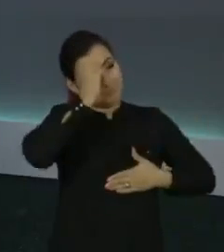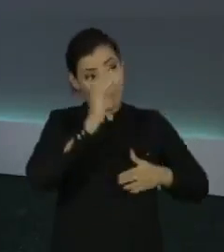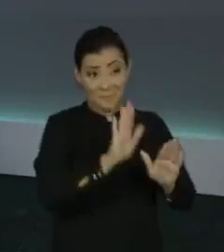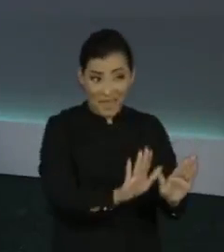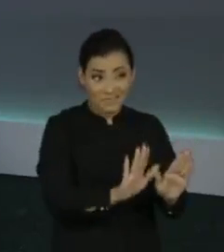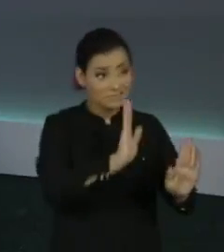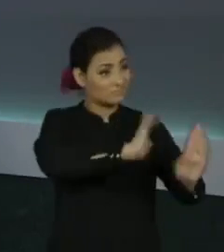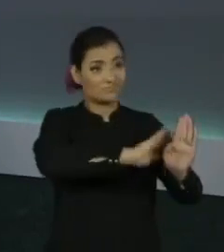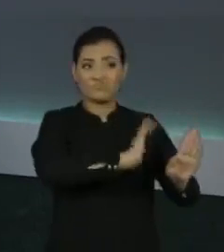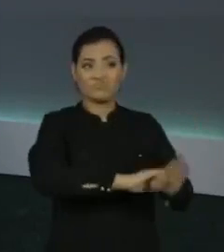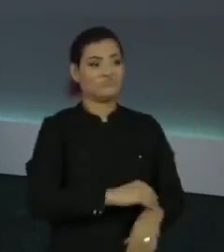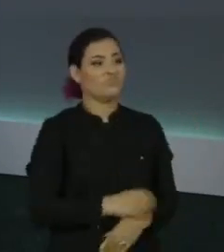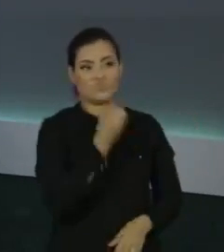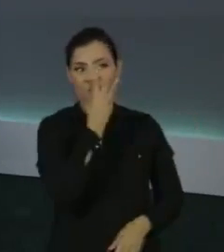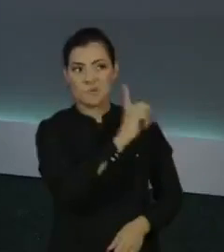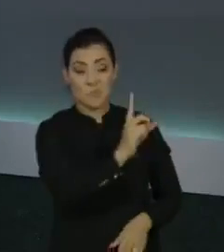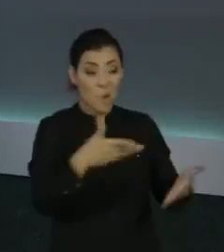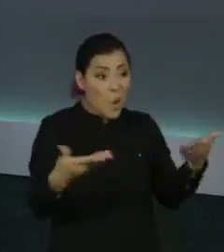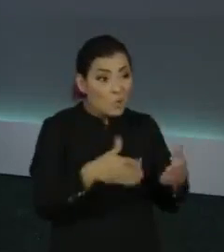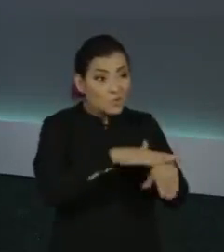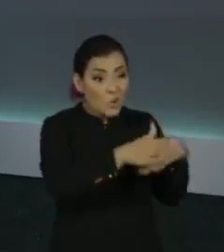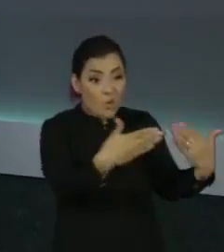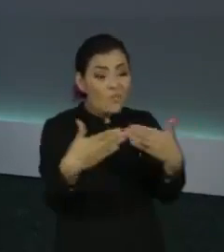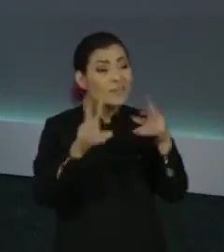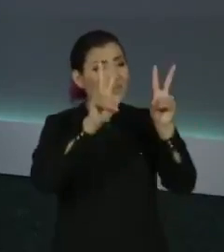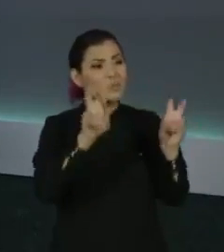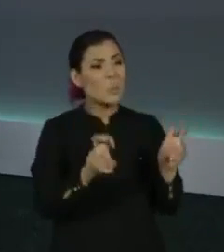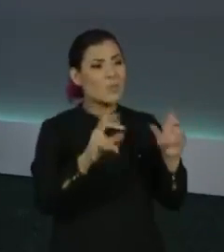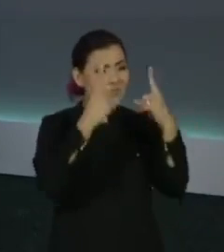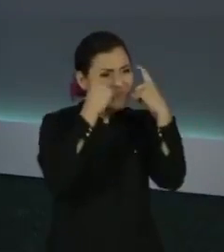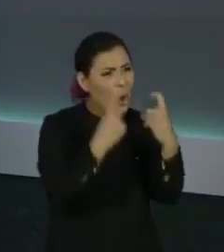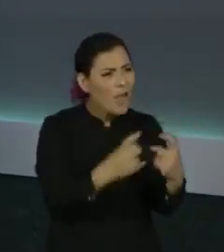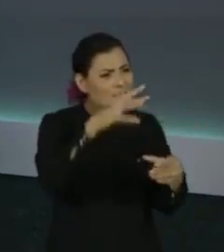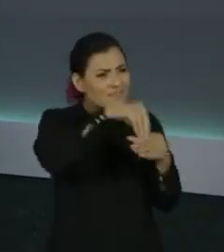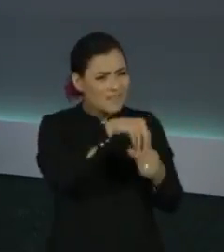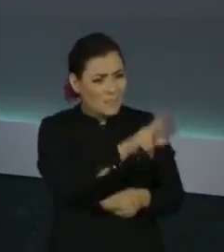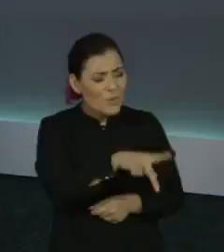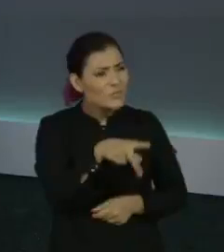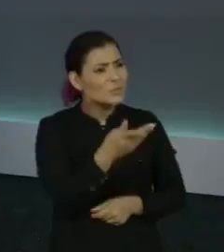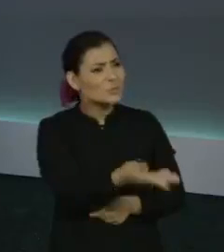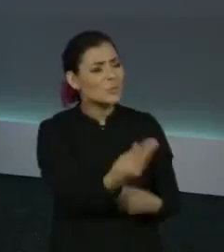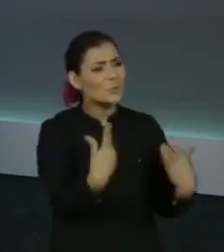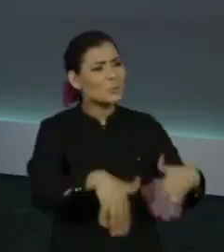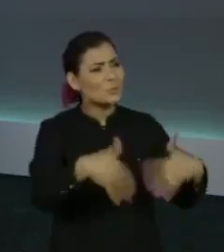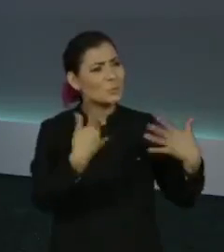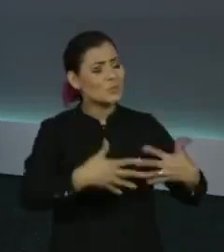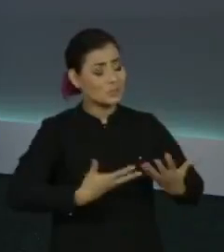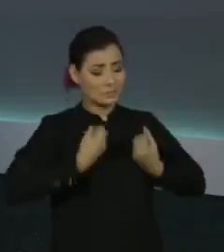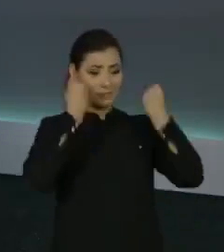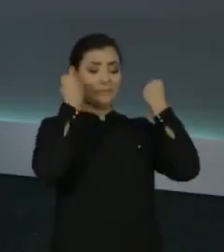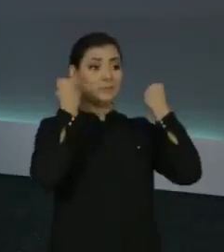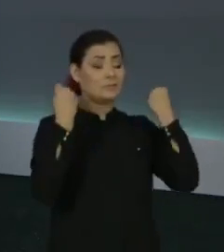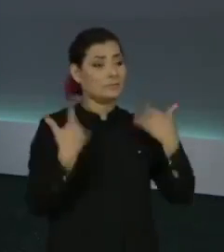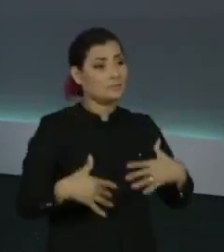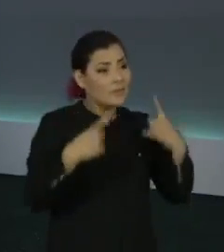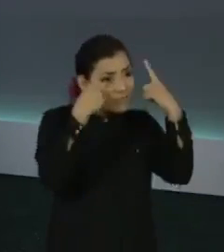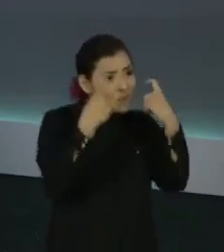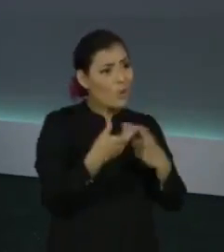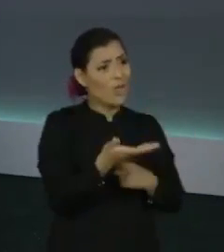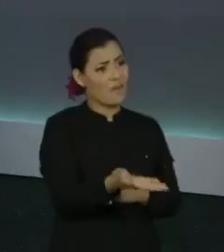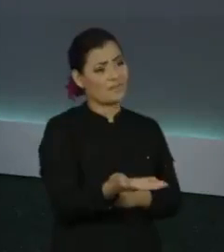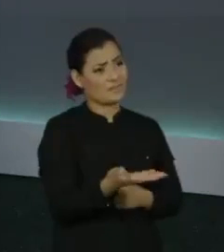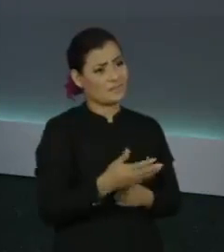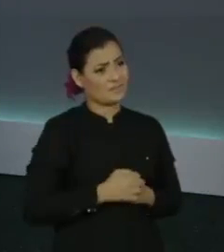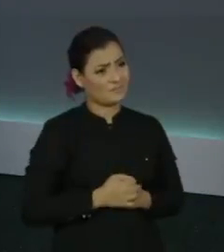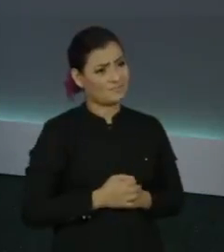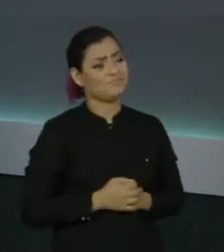Professor. Mas a nossa conversa hoje é baseada em números muito assustadores em relação à violência